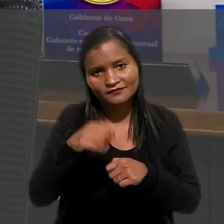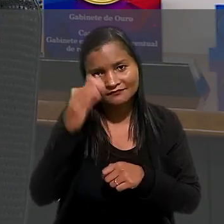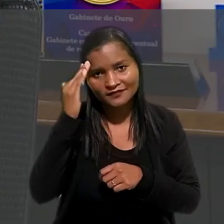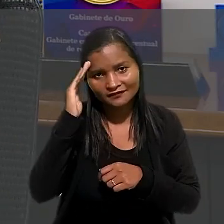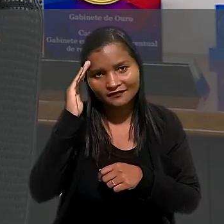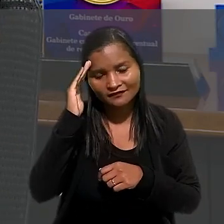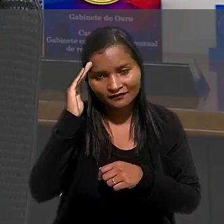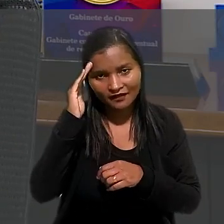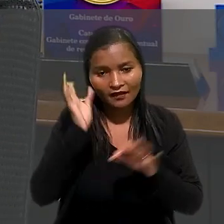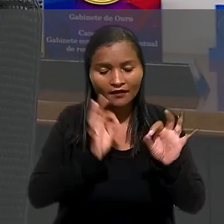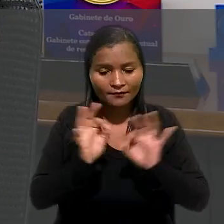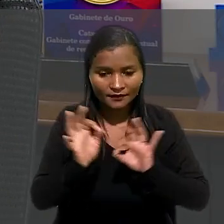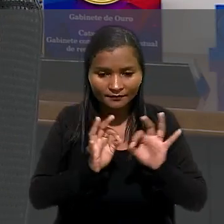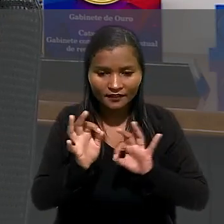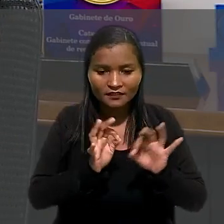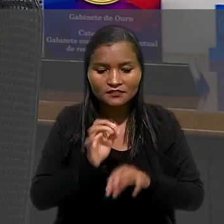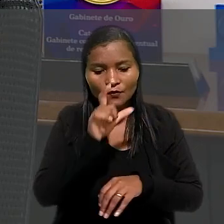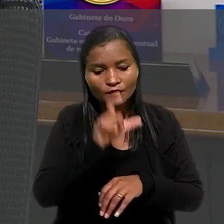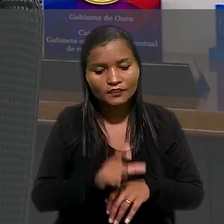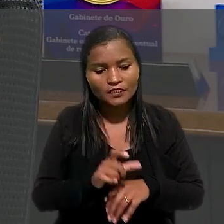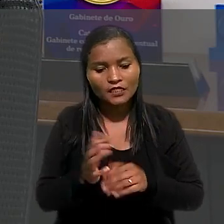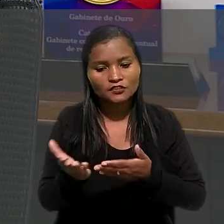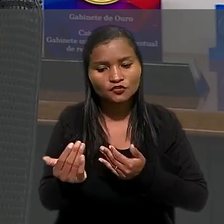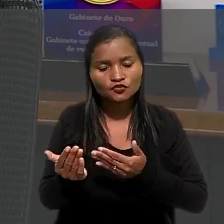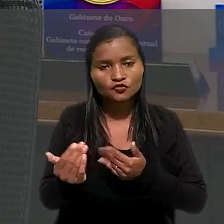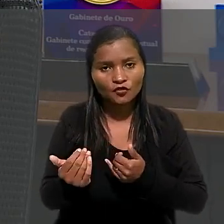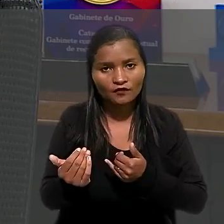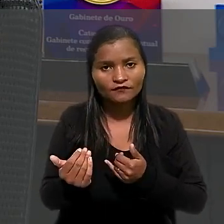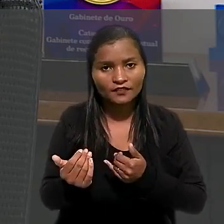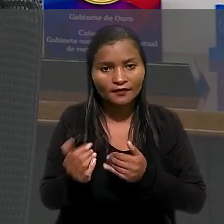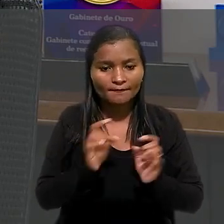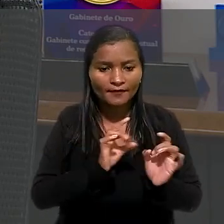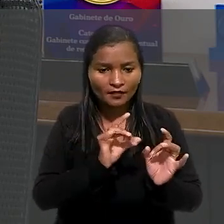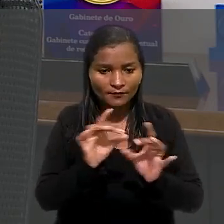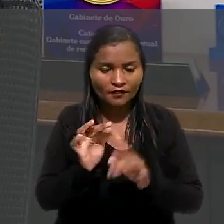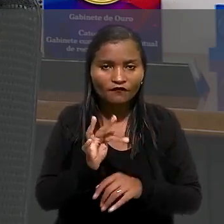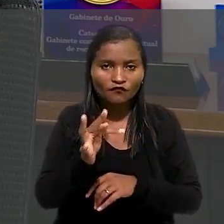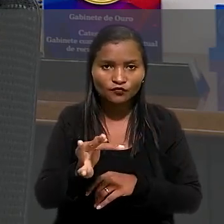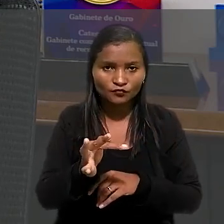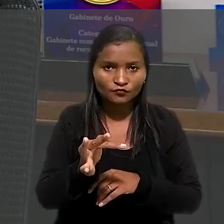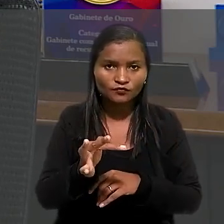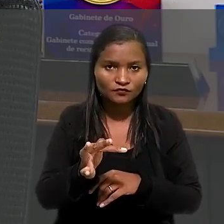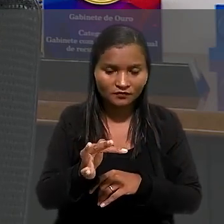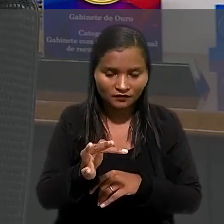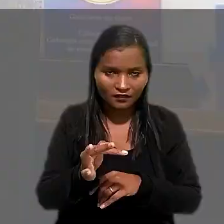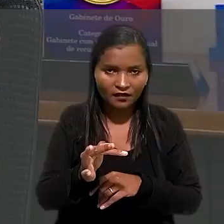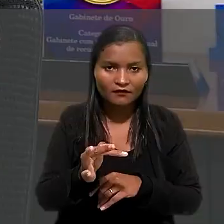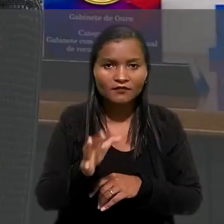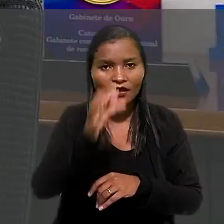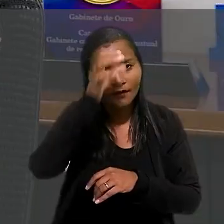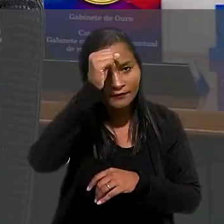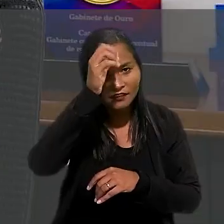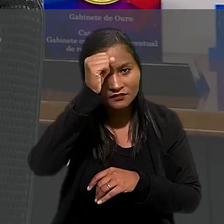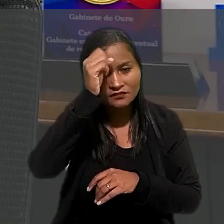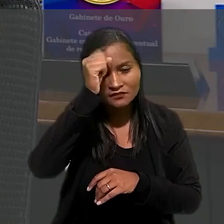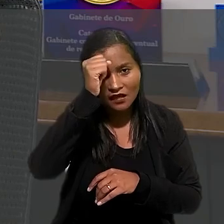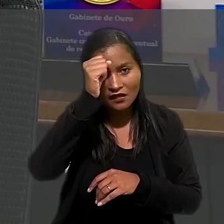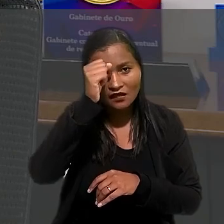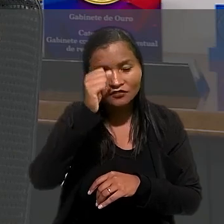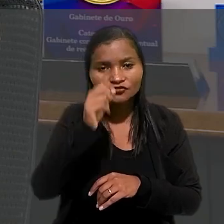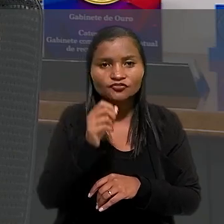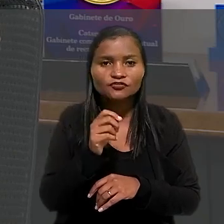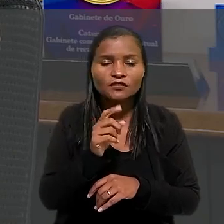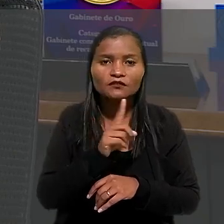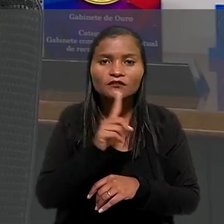devem levar em consideração isso, a preparação deste jovem, né, para um mercado futuro, que a aprendizagem ela